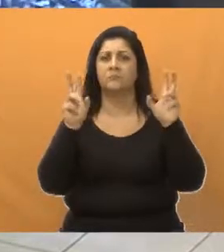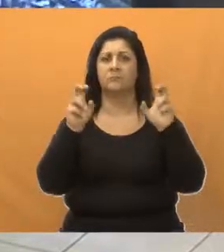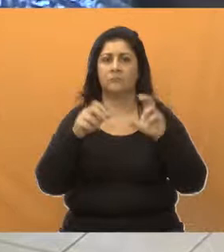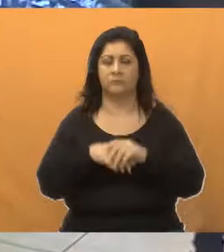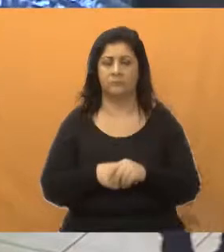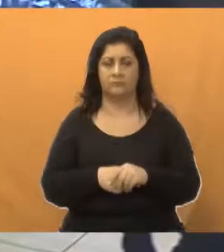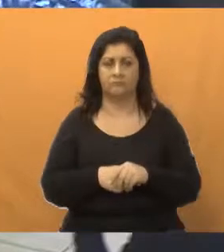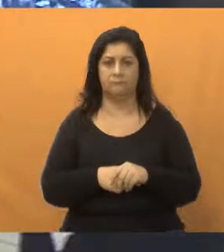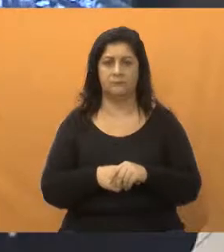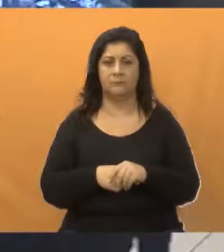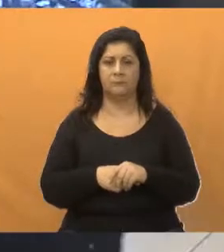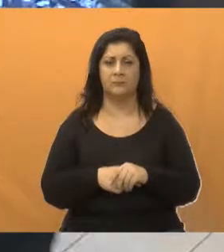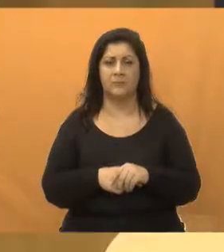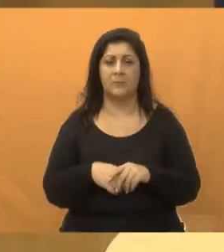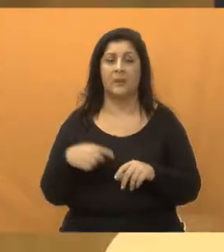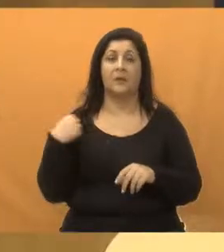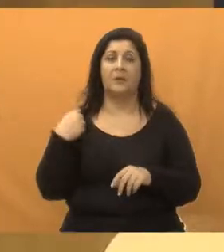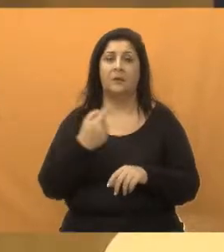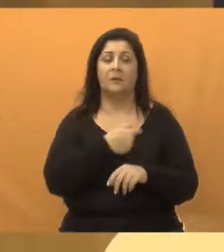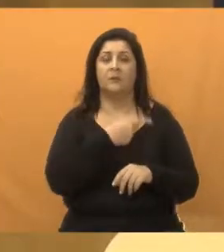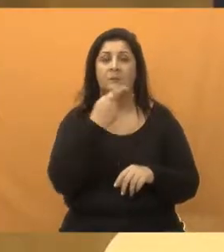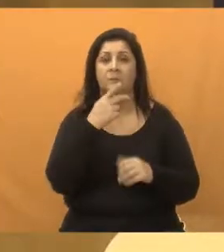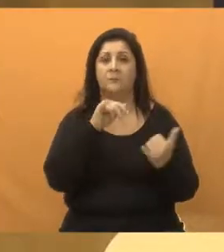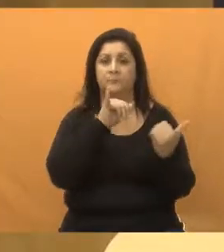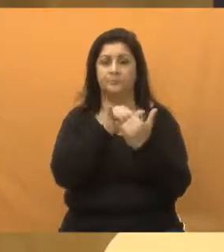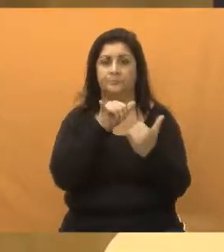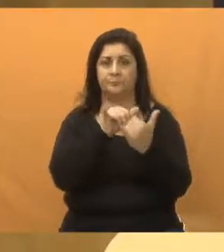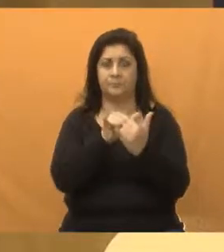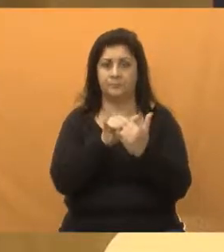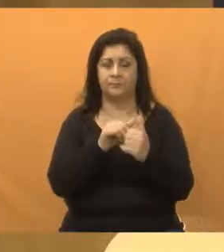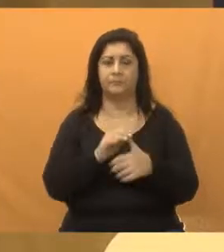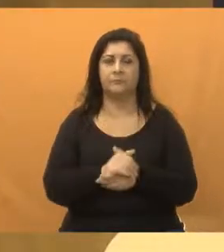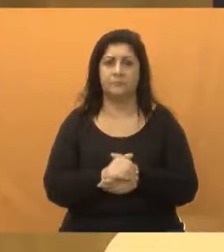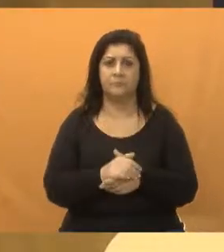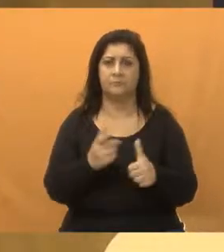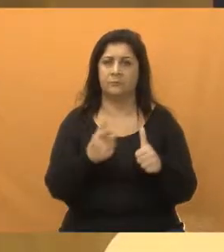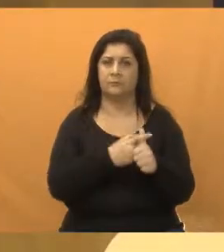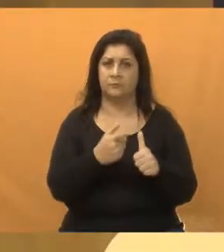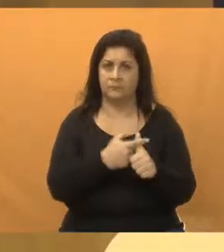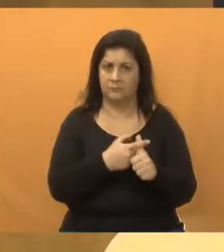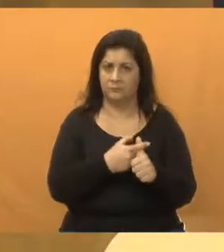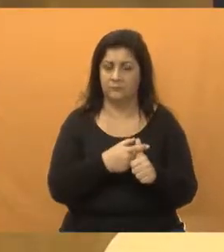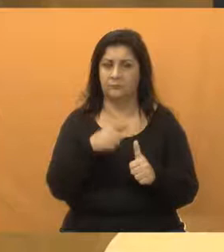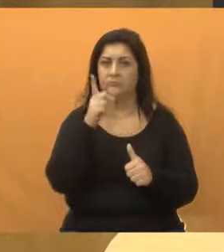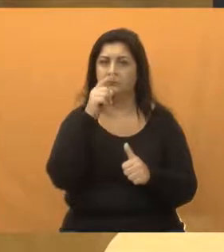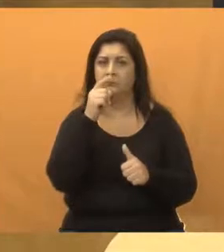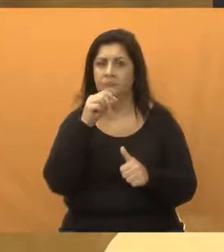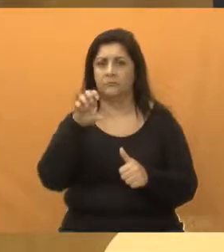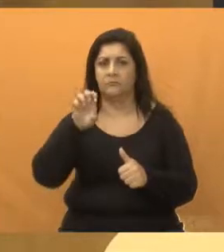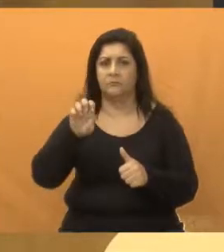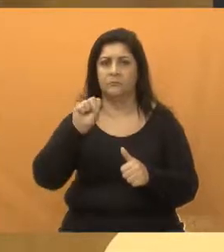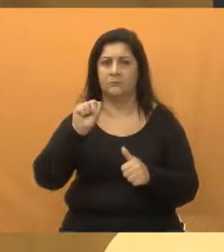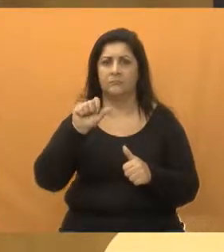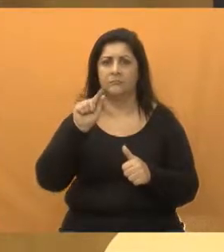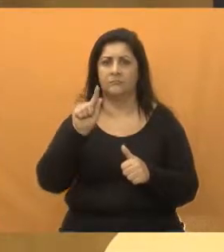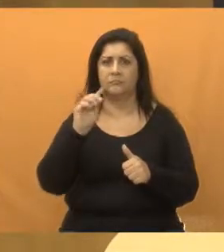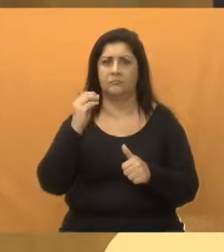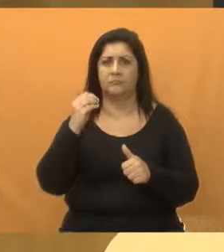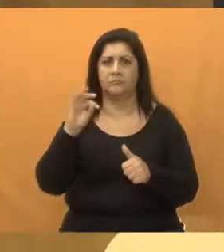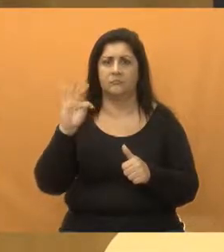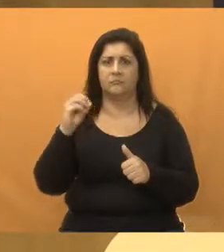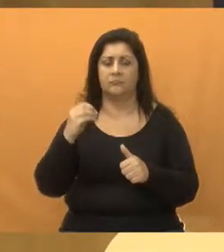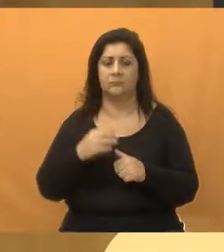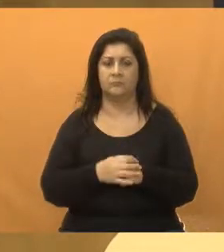tratando, né, da remissão da tarifa de água e esgoto, tá,